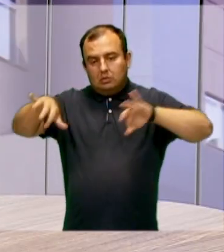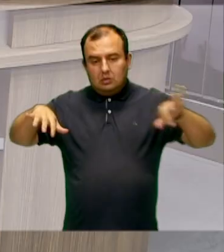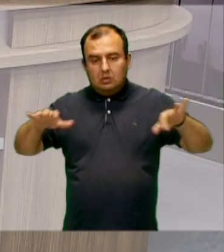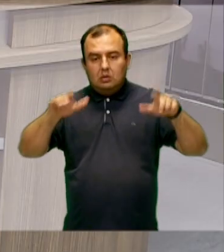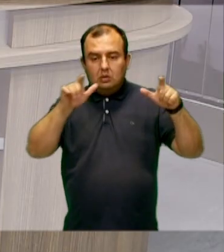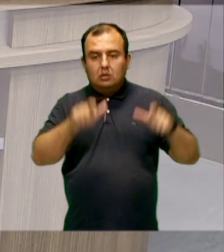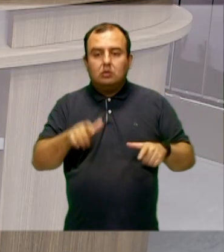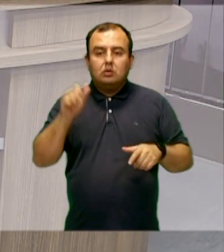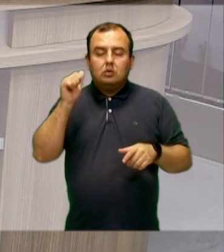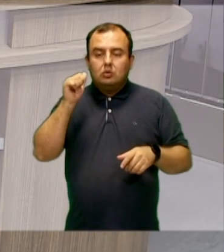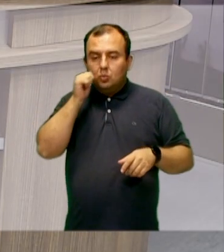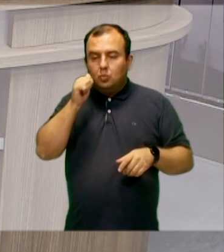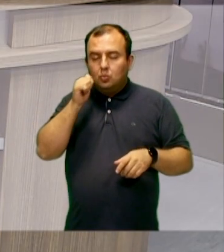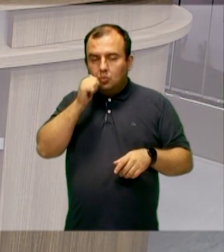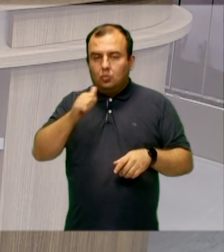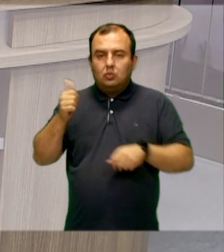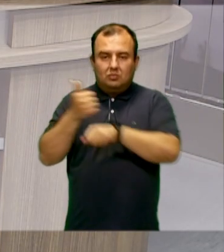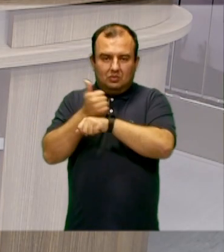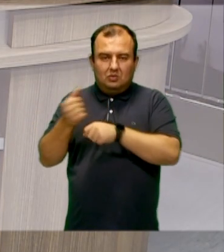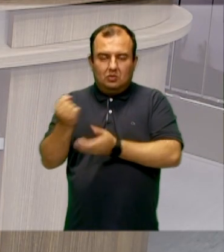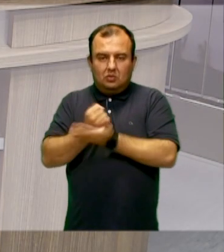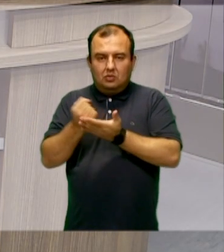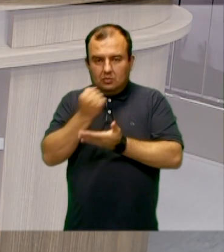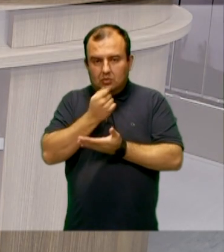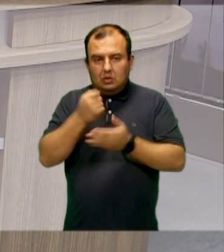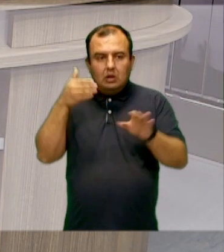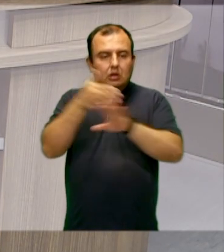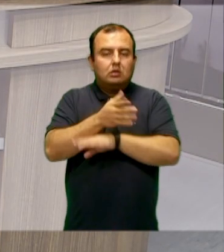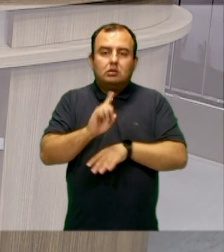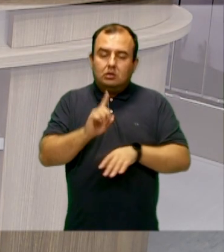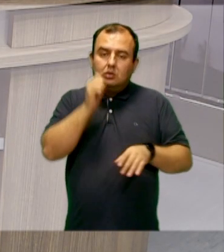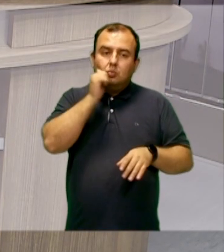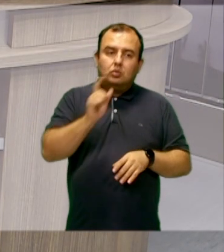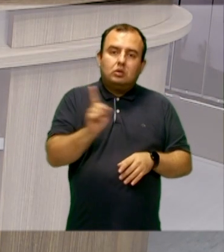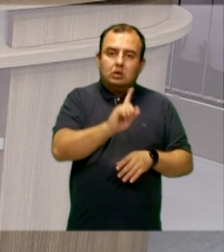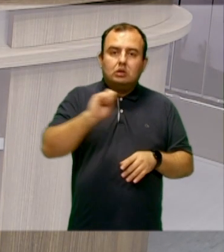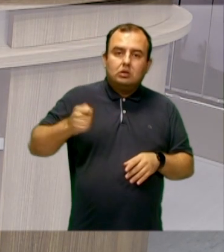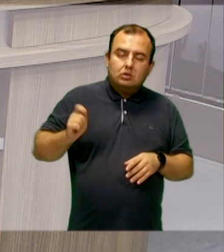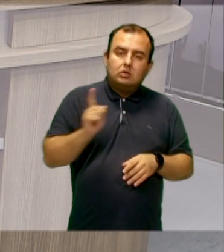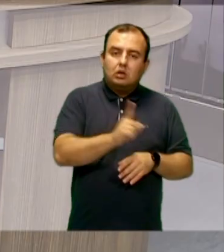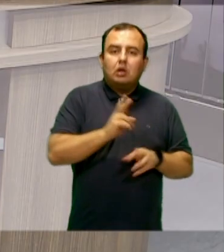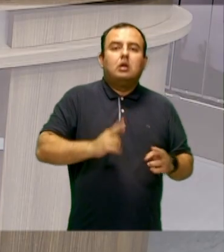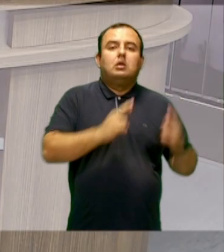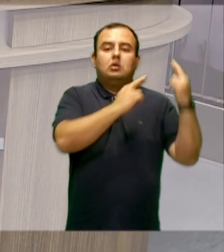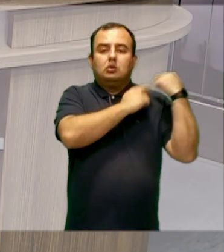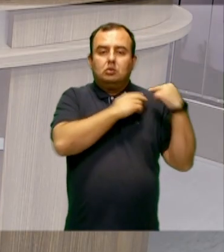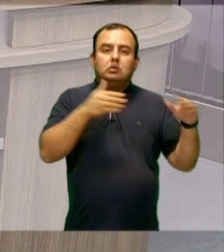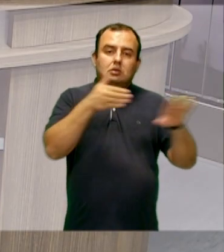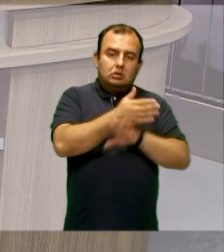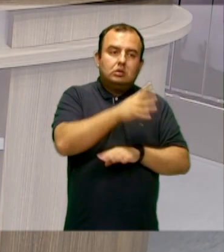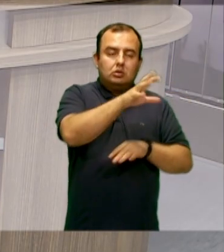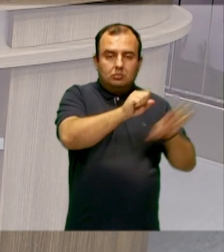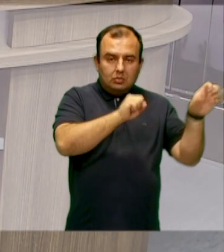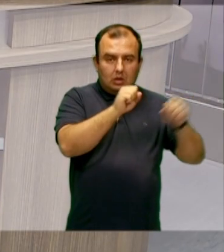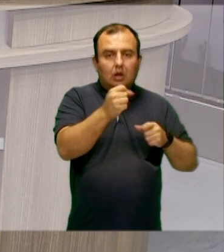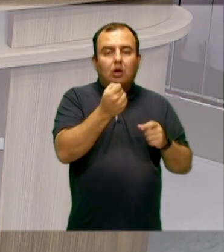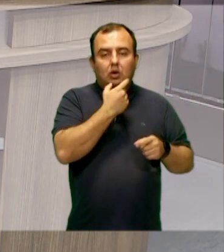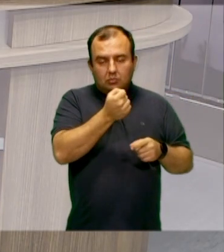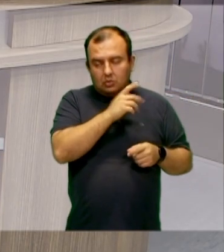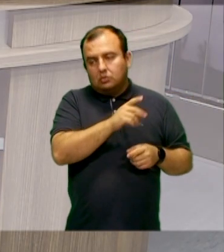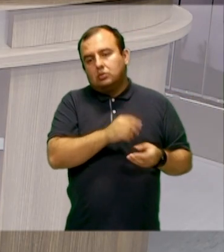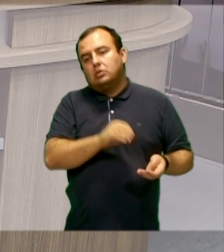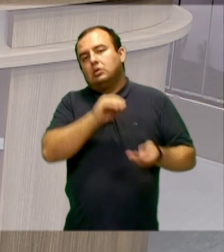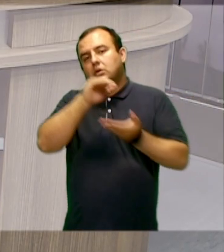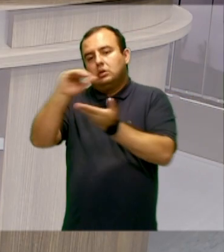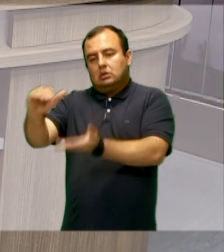uma farmacêutica lá dentro. Então não entra mais ninguém lá. Aquela farmacêutica, ela tem a chave, ela é responsável por entrar lá, pegar esse medicamento